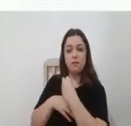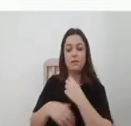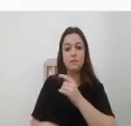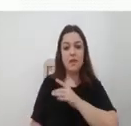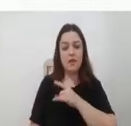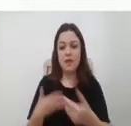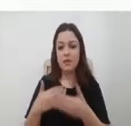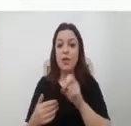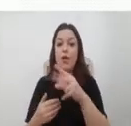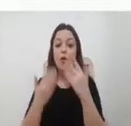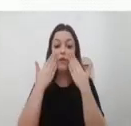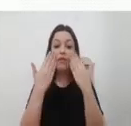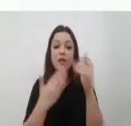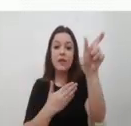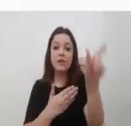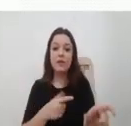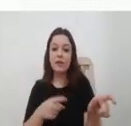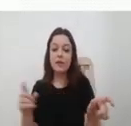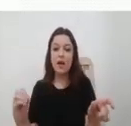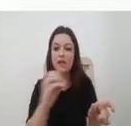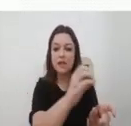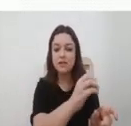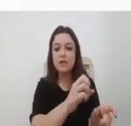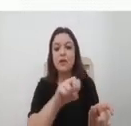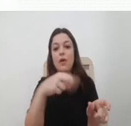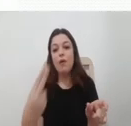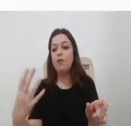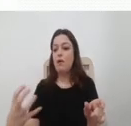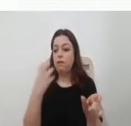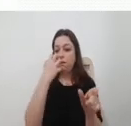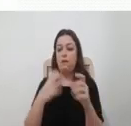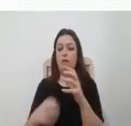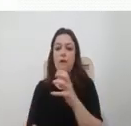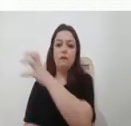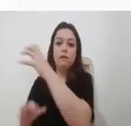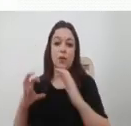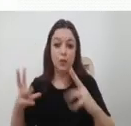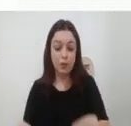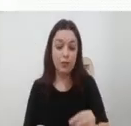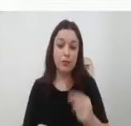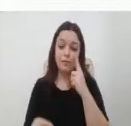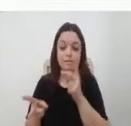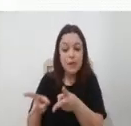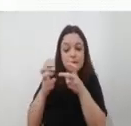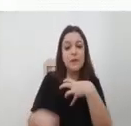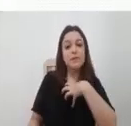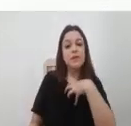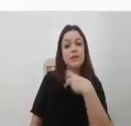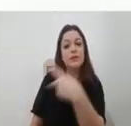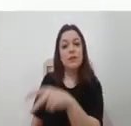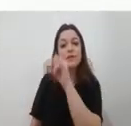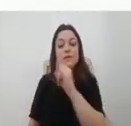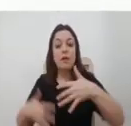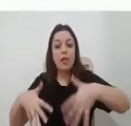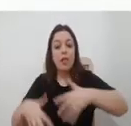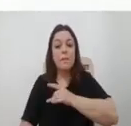ou até agressividade, ou só na frente do tutor, ou se o animal é agressivo com todas as pessoas, então